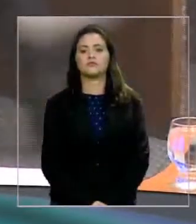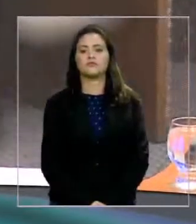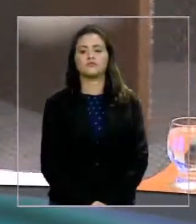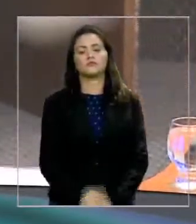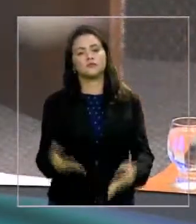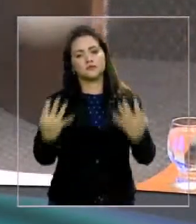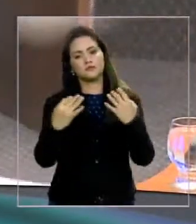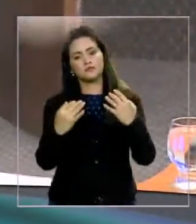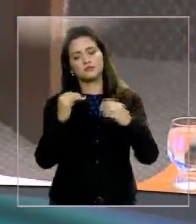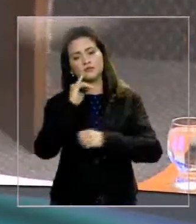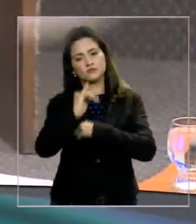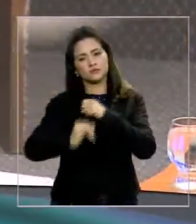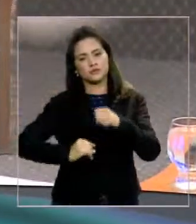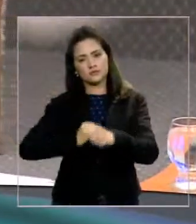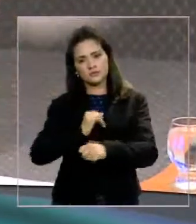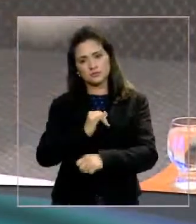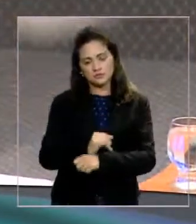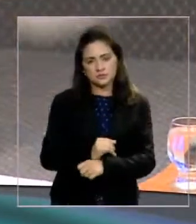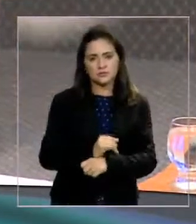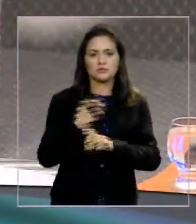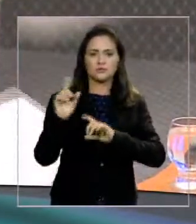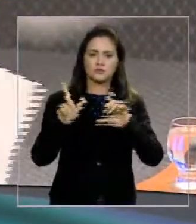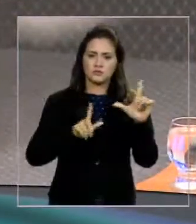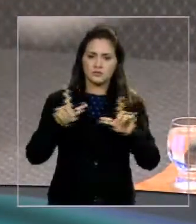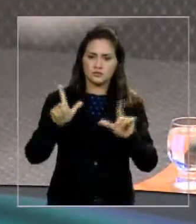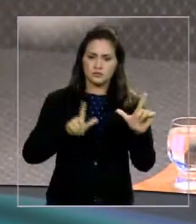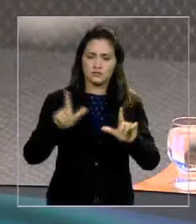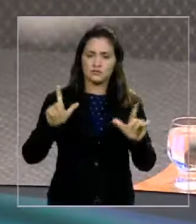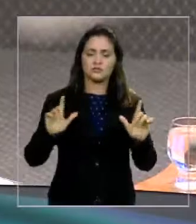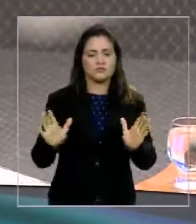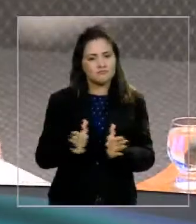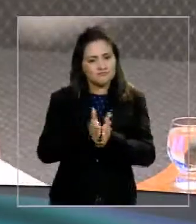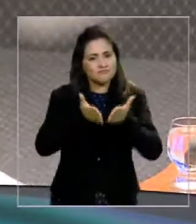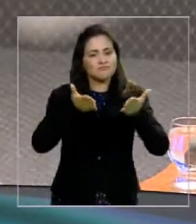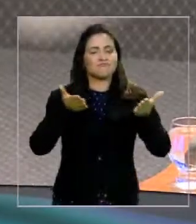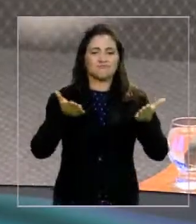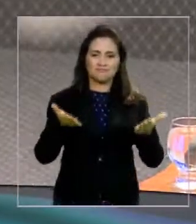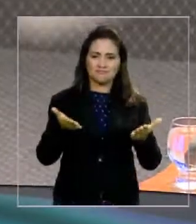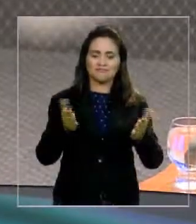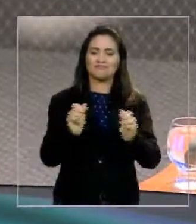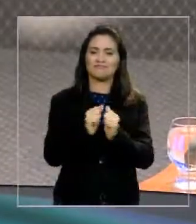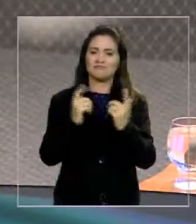internautas, telespectadores da maravilhosa TV Assembleia.